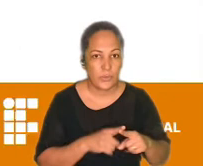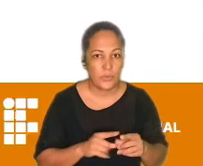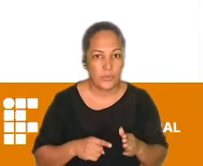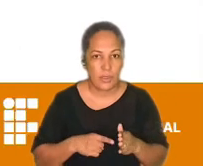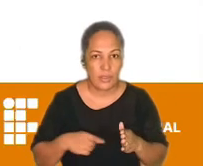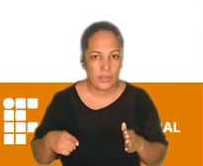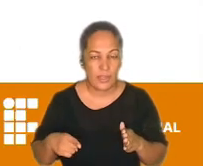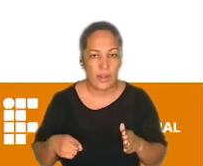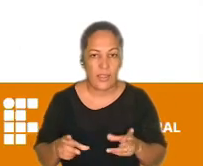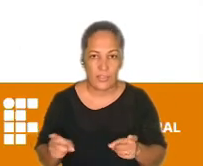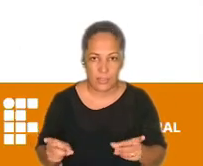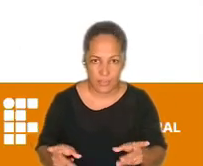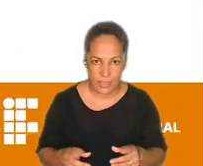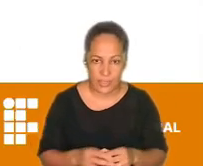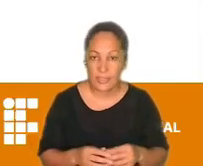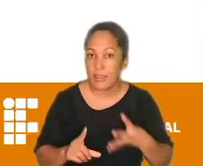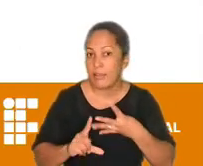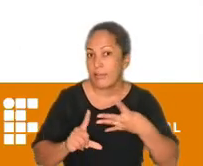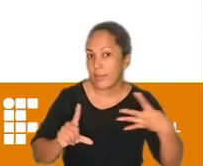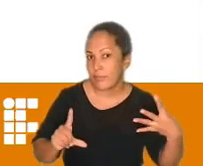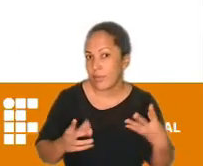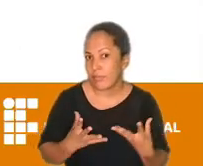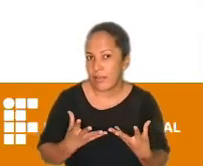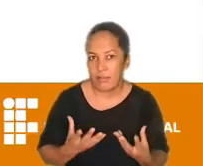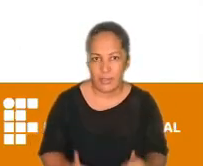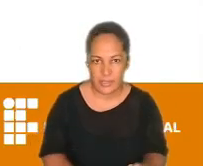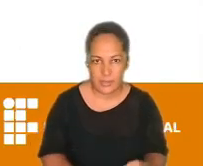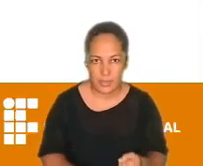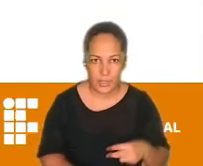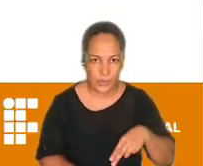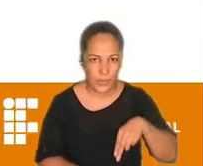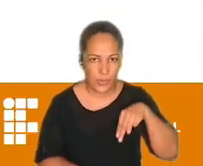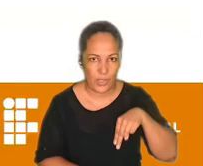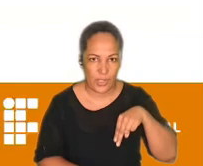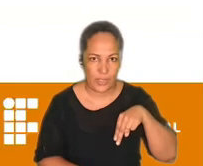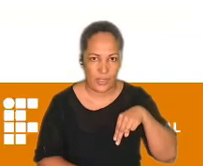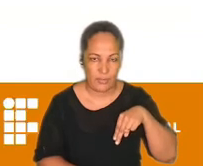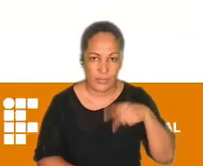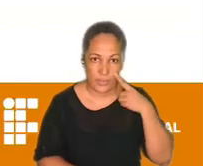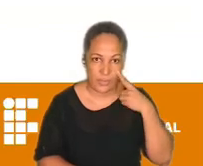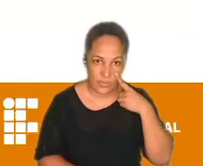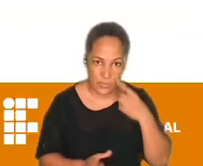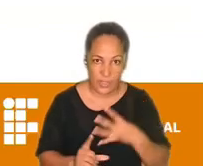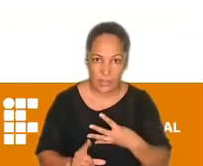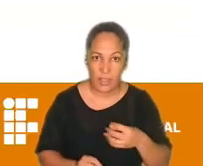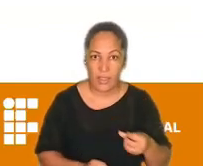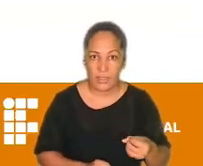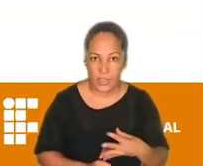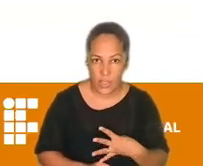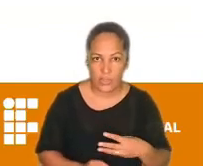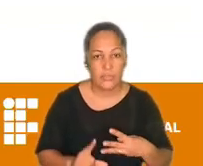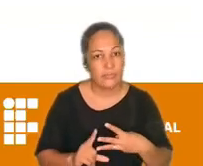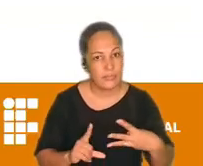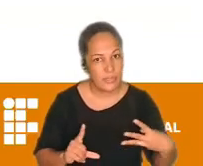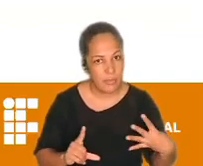está recebendo N. Tá? Essa tabela agora nova vai ficar com N. Por